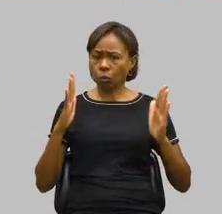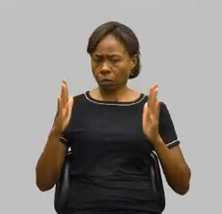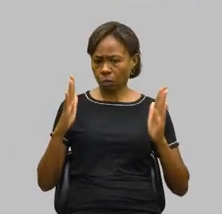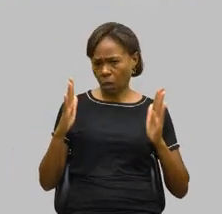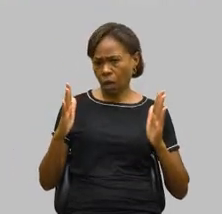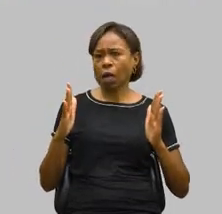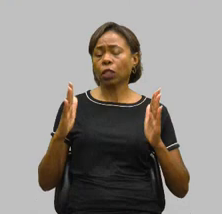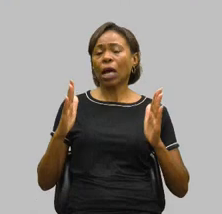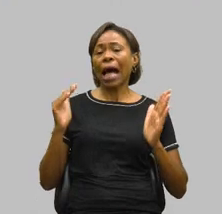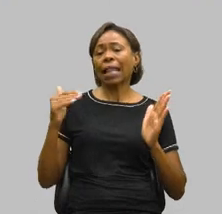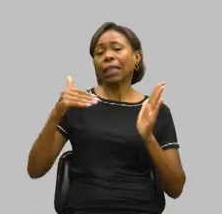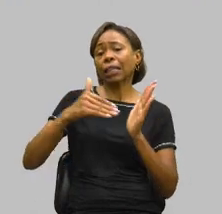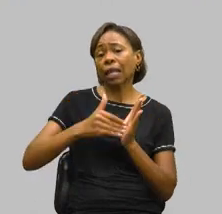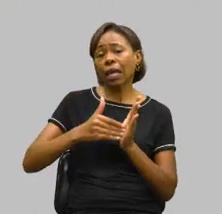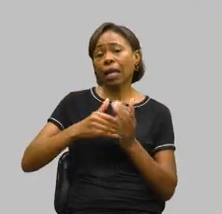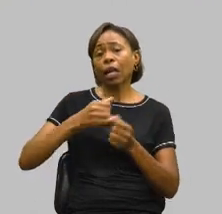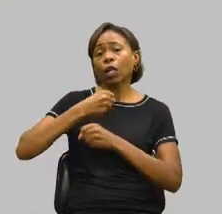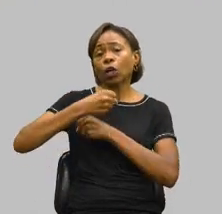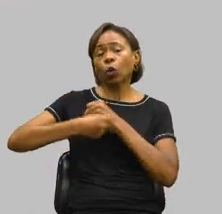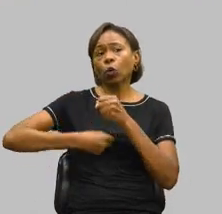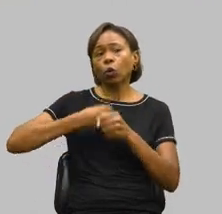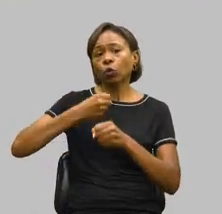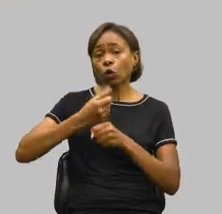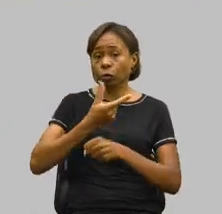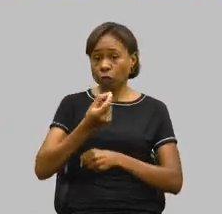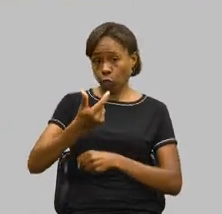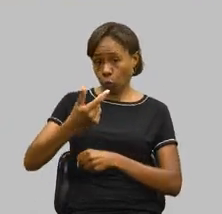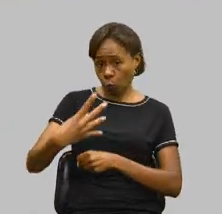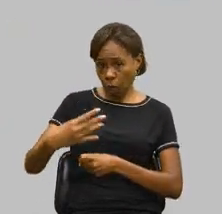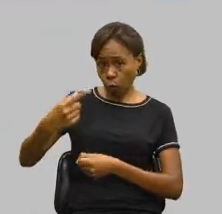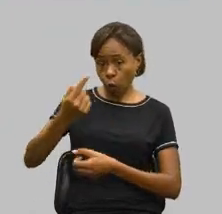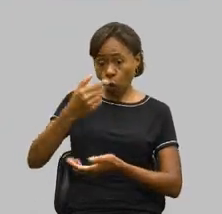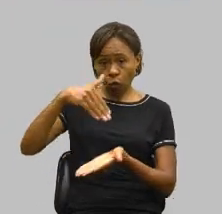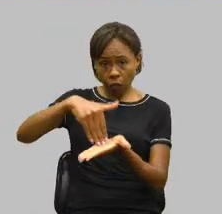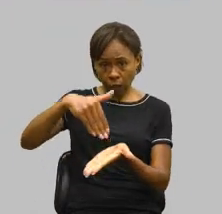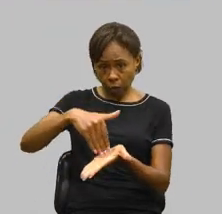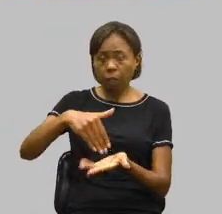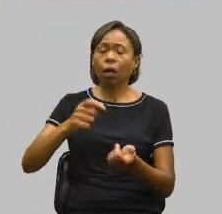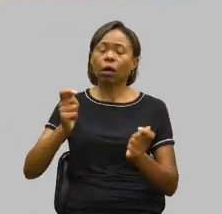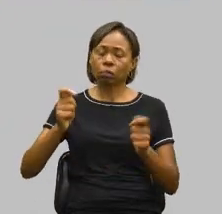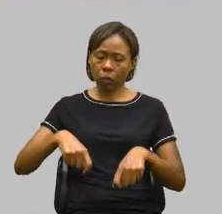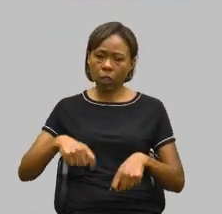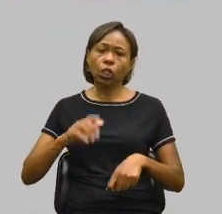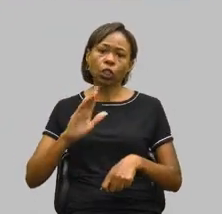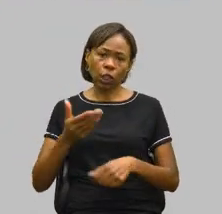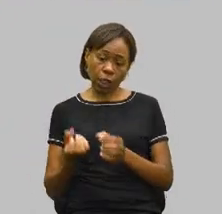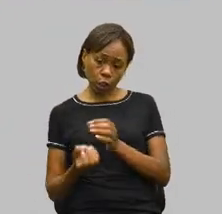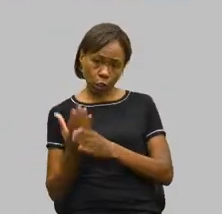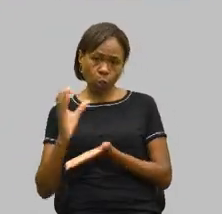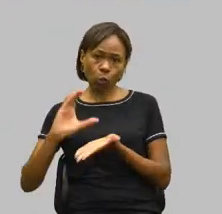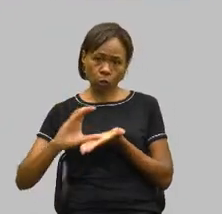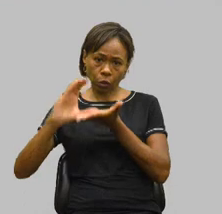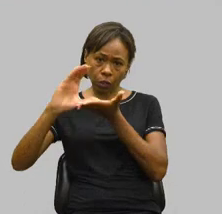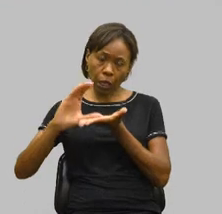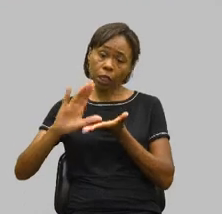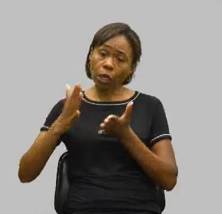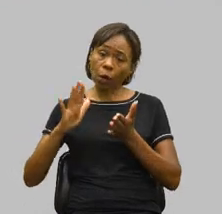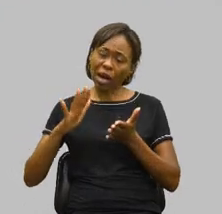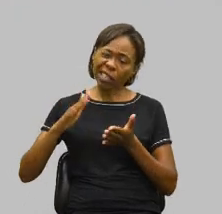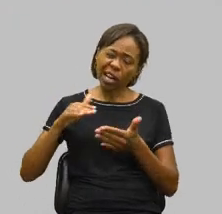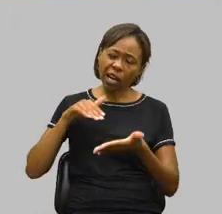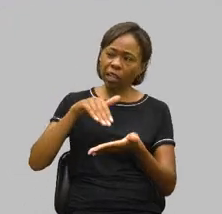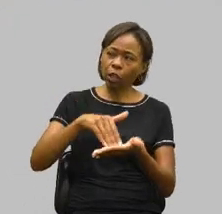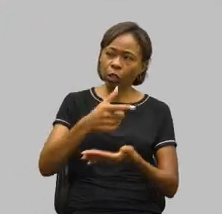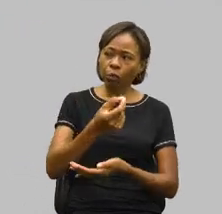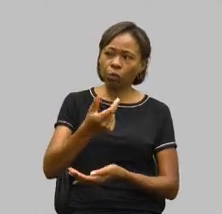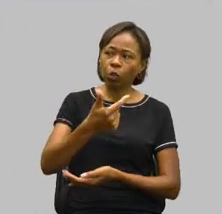ocorrer até o final do ano de 2024 já foi instaurada nós já instauramos o conselho e a previsão que essa escuta seja feita até o final do